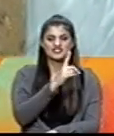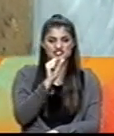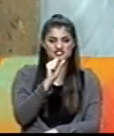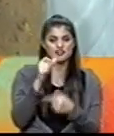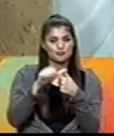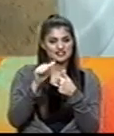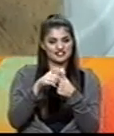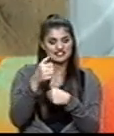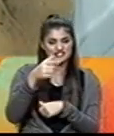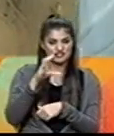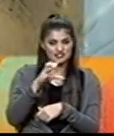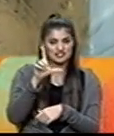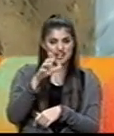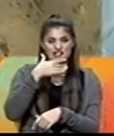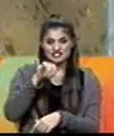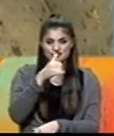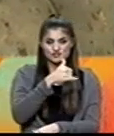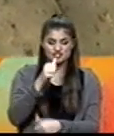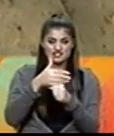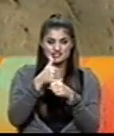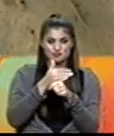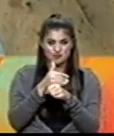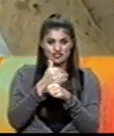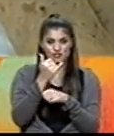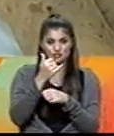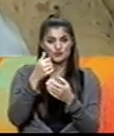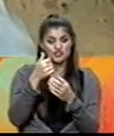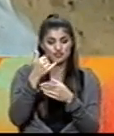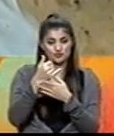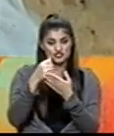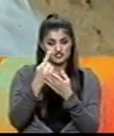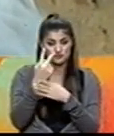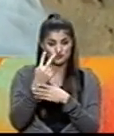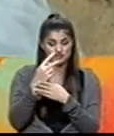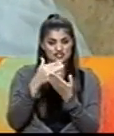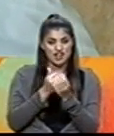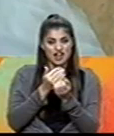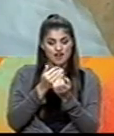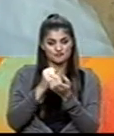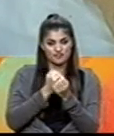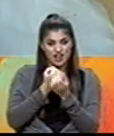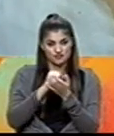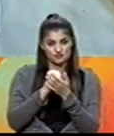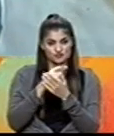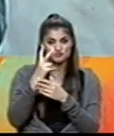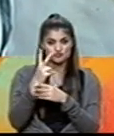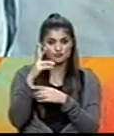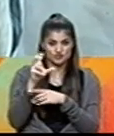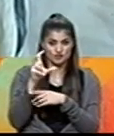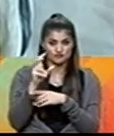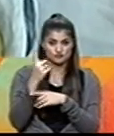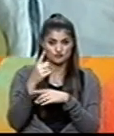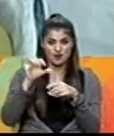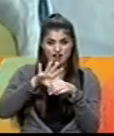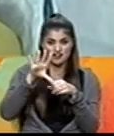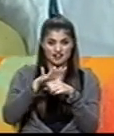600 gramas de batatas, 5 centilitros de azeite, 200 gramas de cebola picada, 2 dentes de alho esmagado, 2 ovos, 1 alheira, 300 gramas